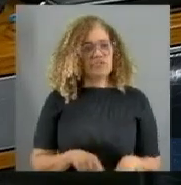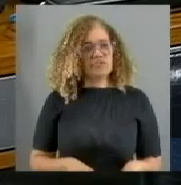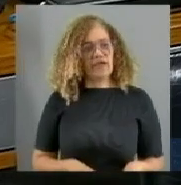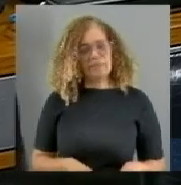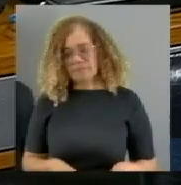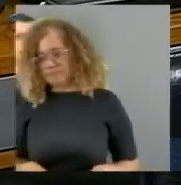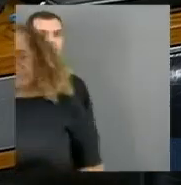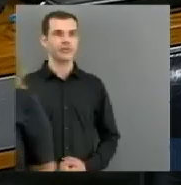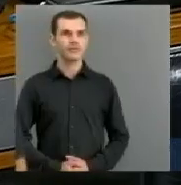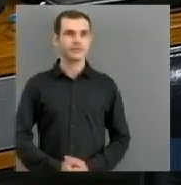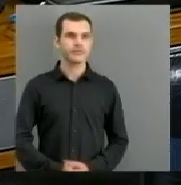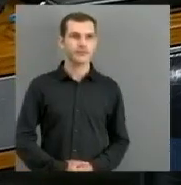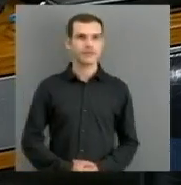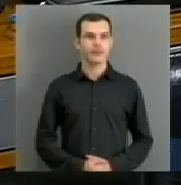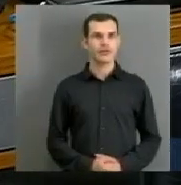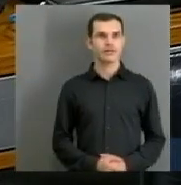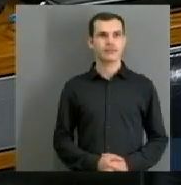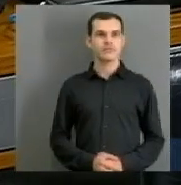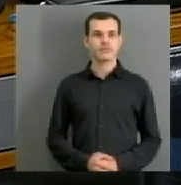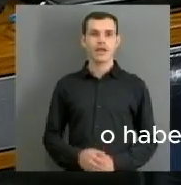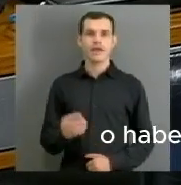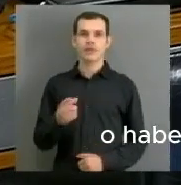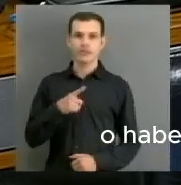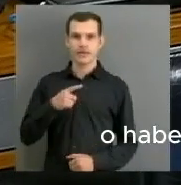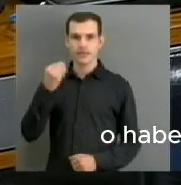já tivemos essa experiência. E quando eu vejo alguém pedir